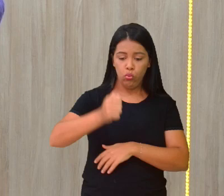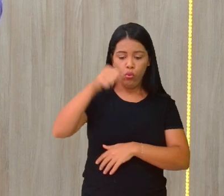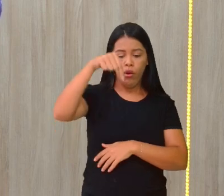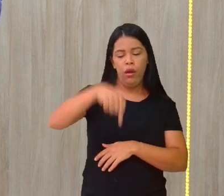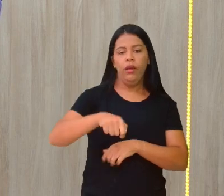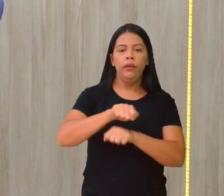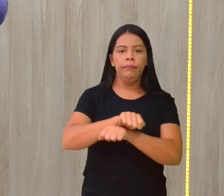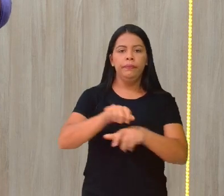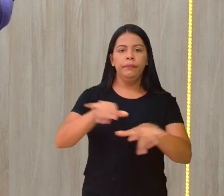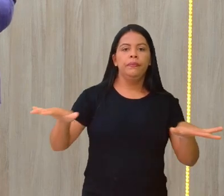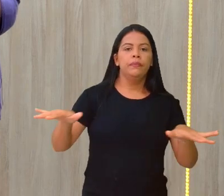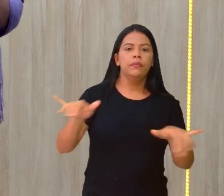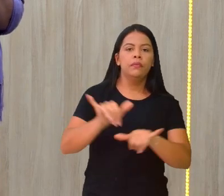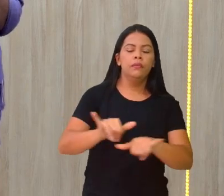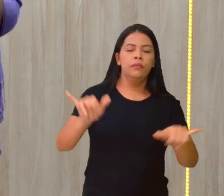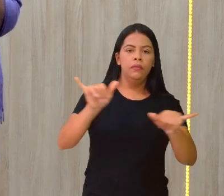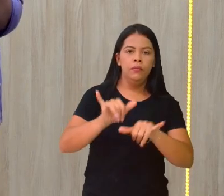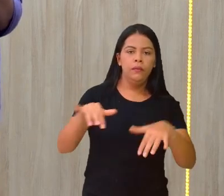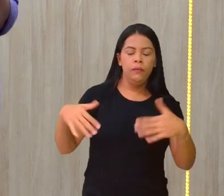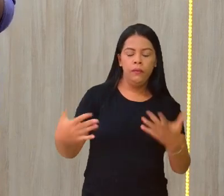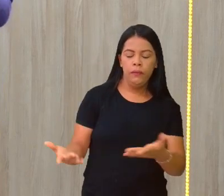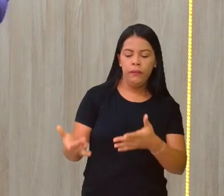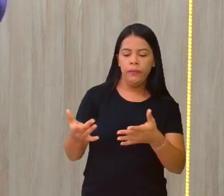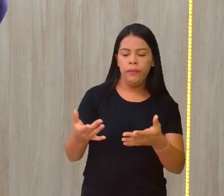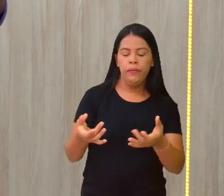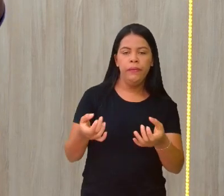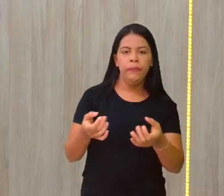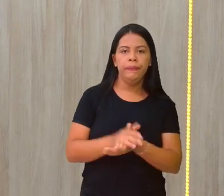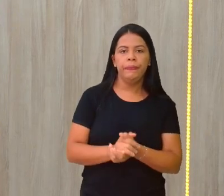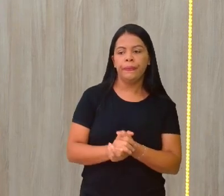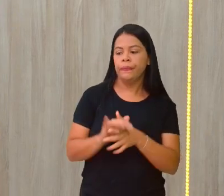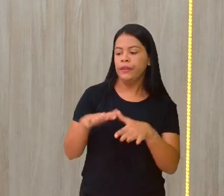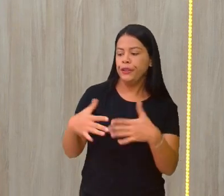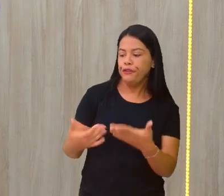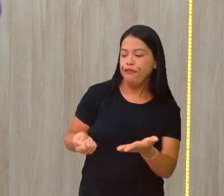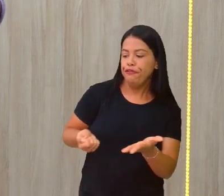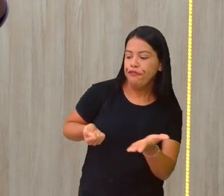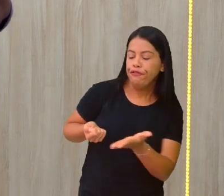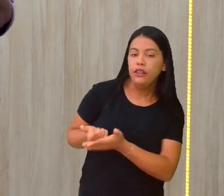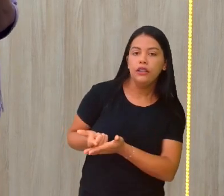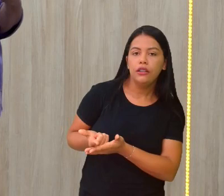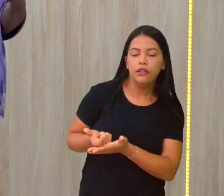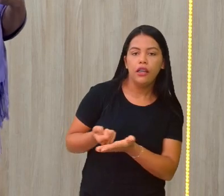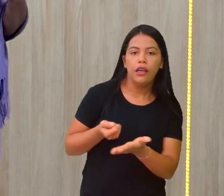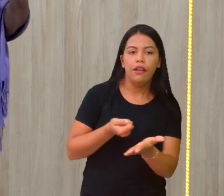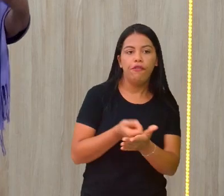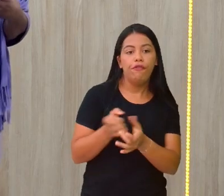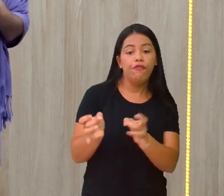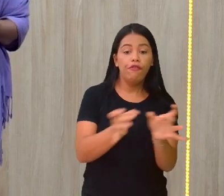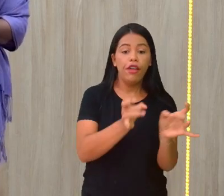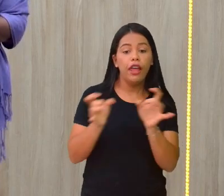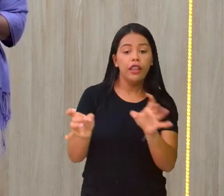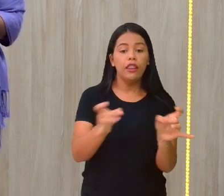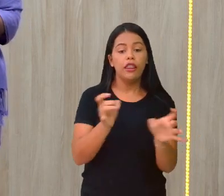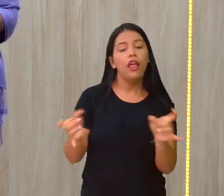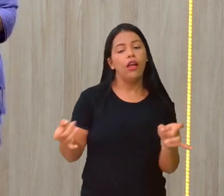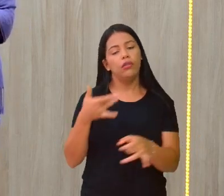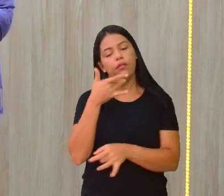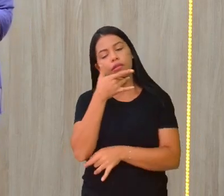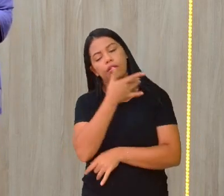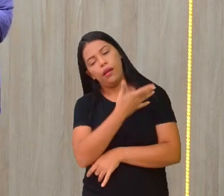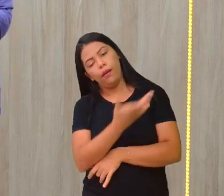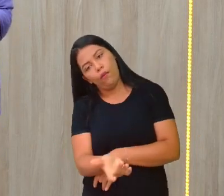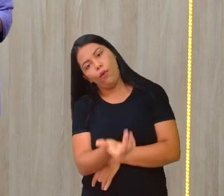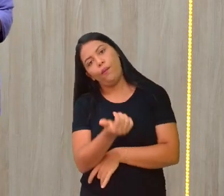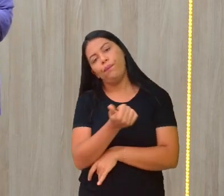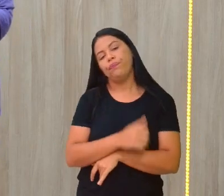e esse sabor, que vendeu essa questão do sabor como um presente. E hoje realmente ela continua tendo